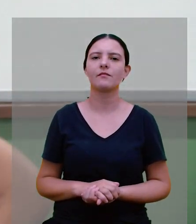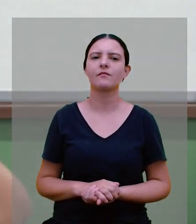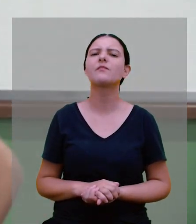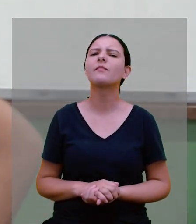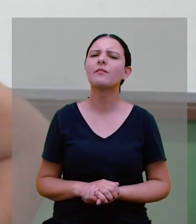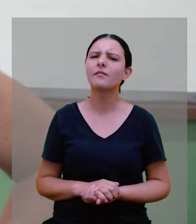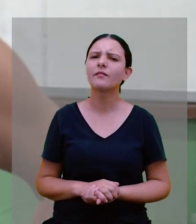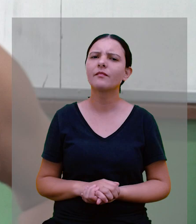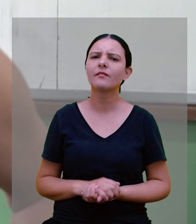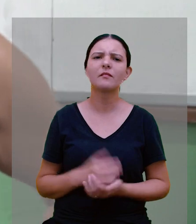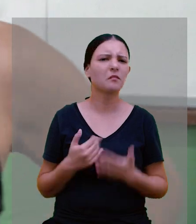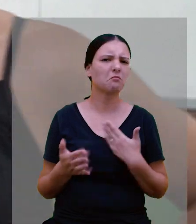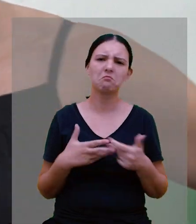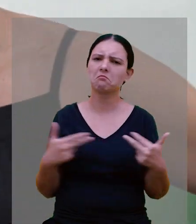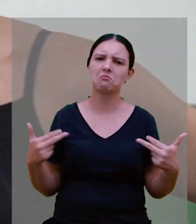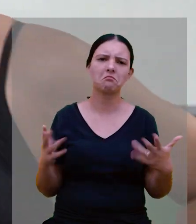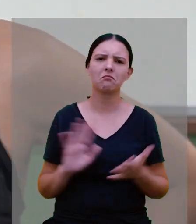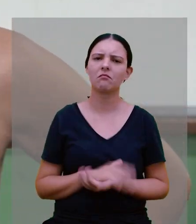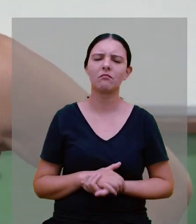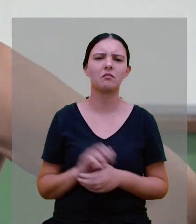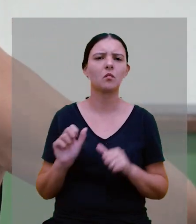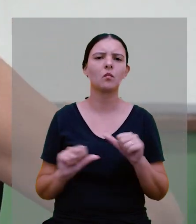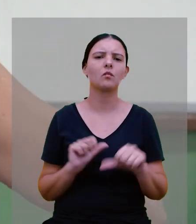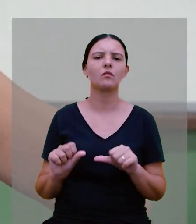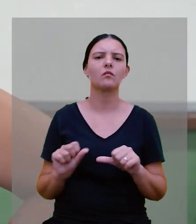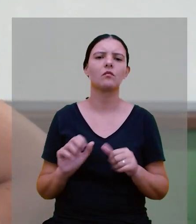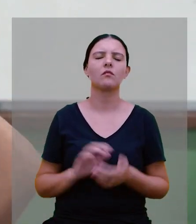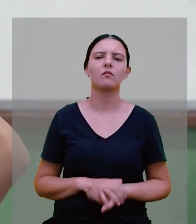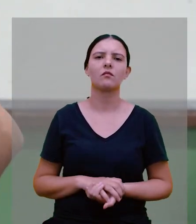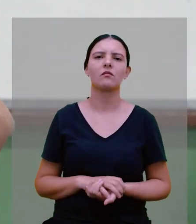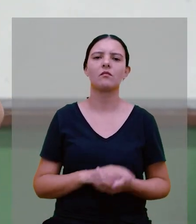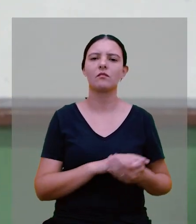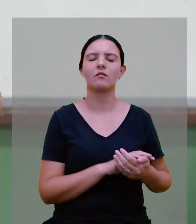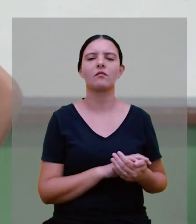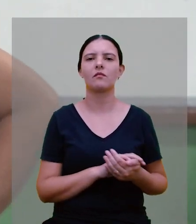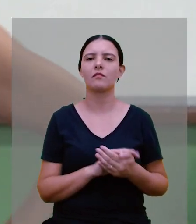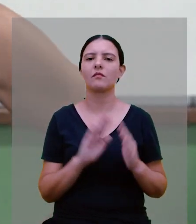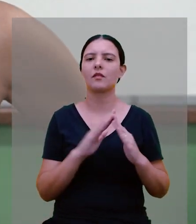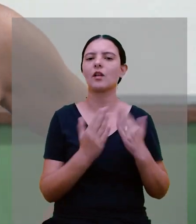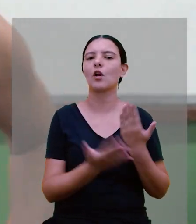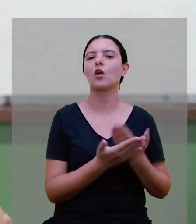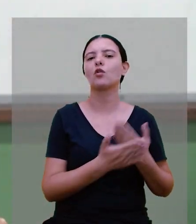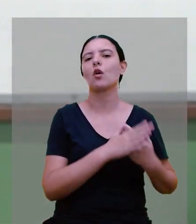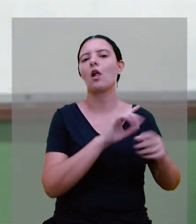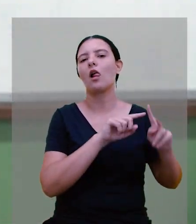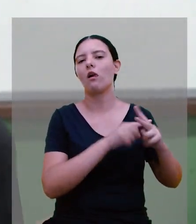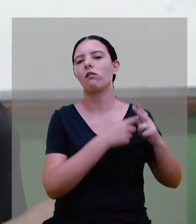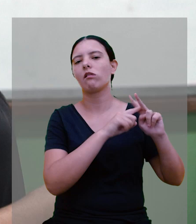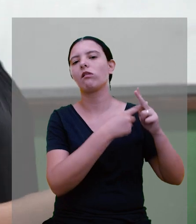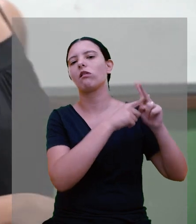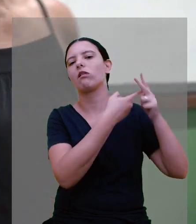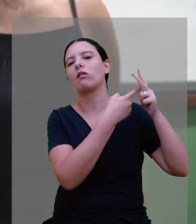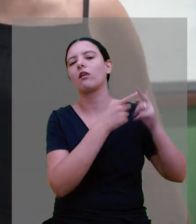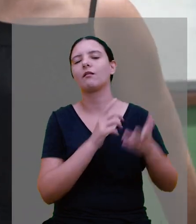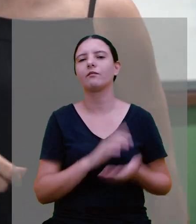Hã? Qualquer coisa. Para mudar. Reformar a escola. Beleza.